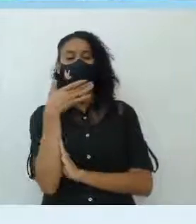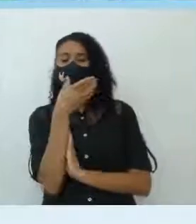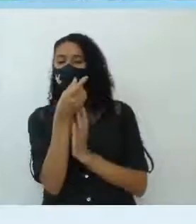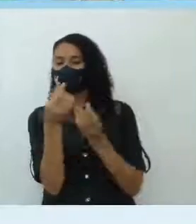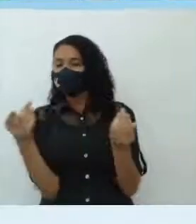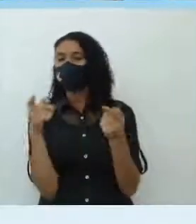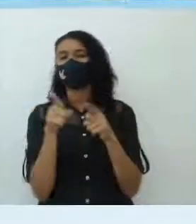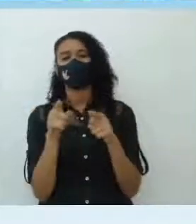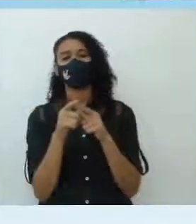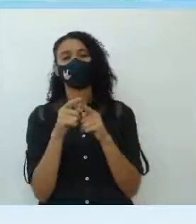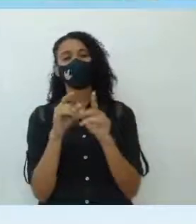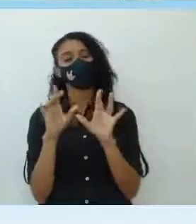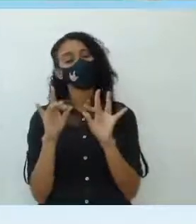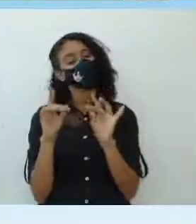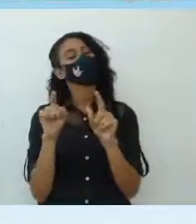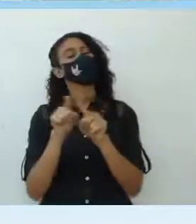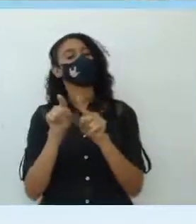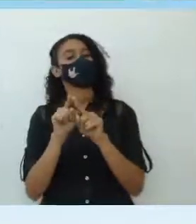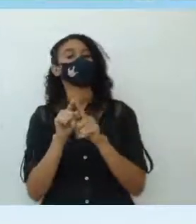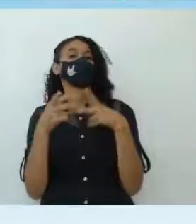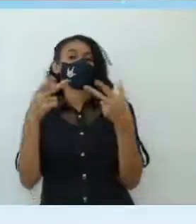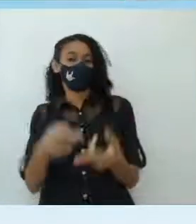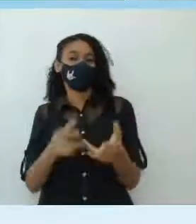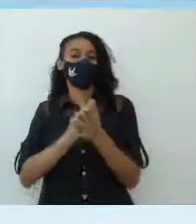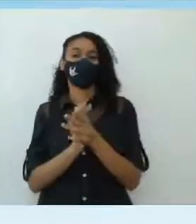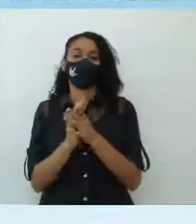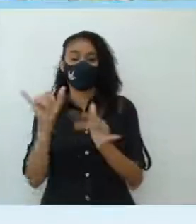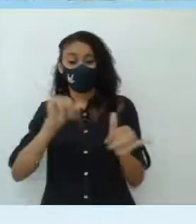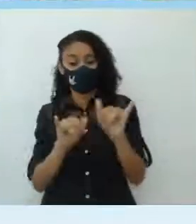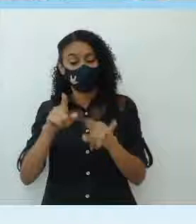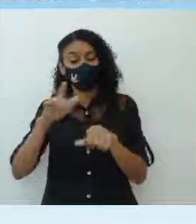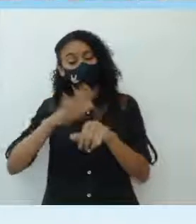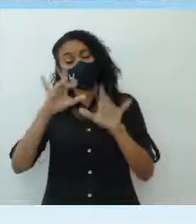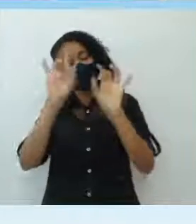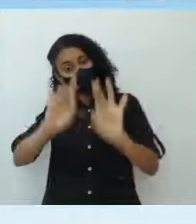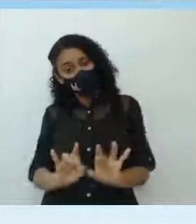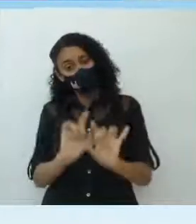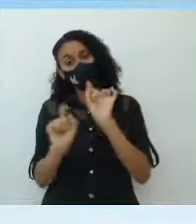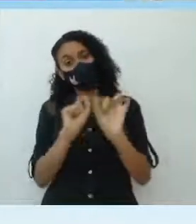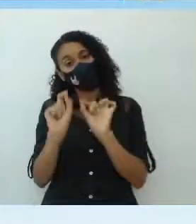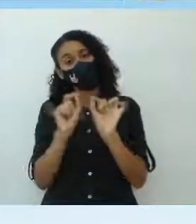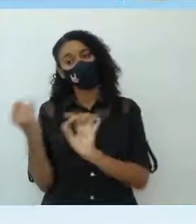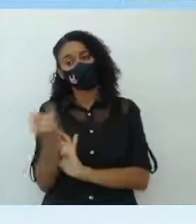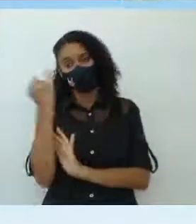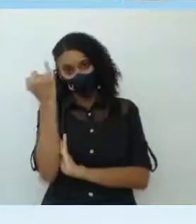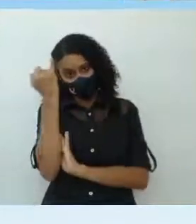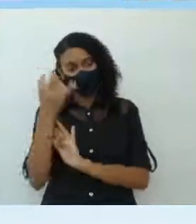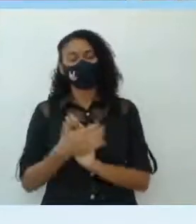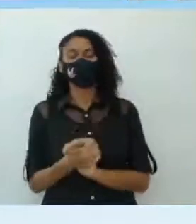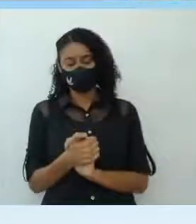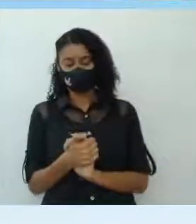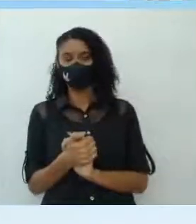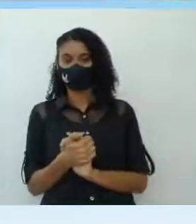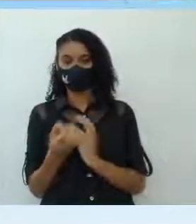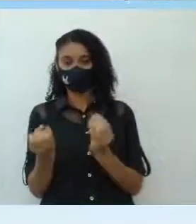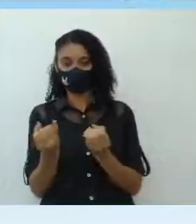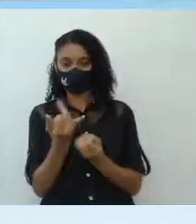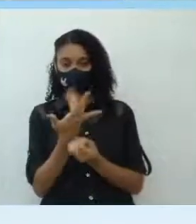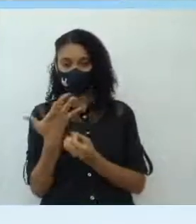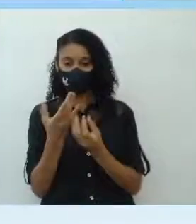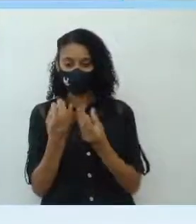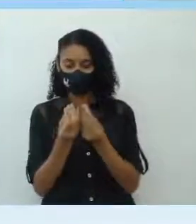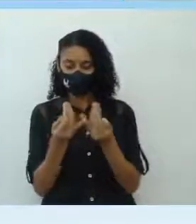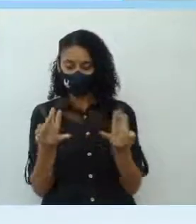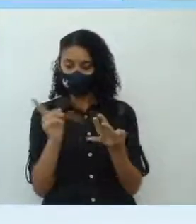sejam iguais. Na química, isso é especialmente mais importante. Se a quantidade das substâncias não